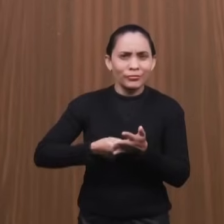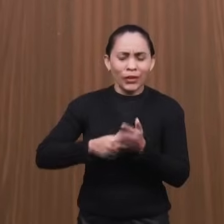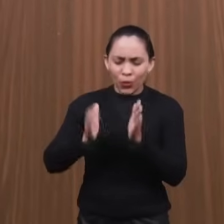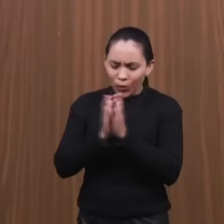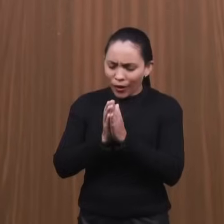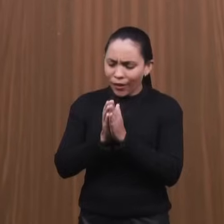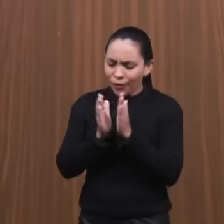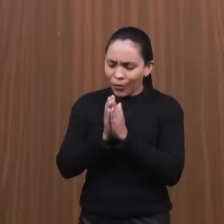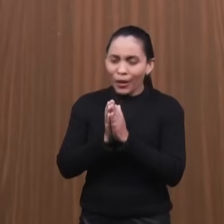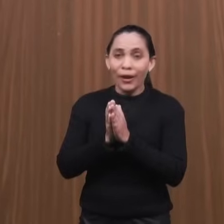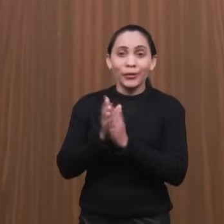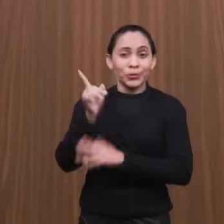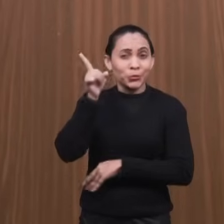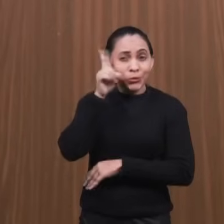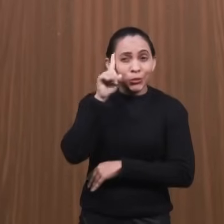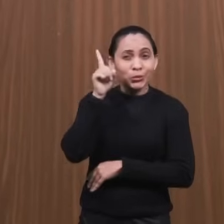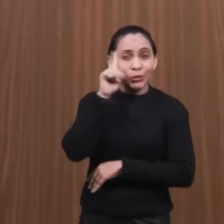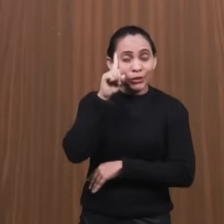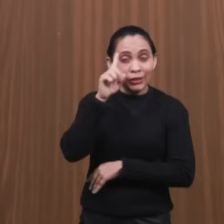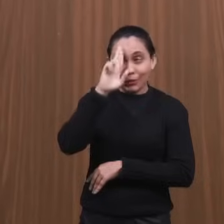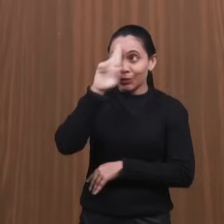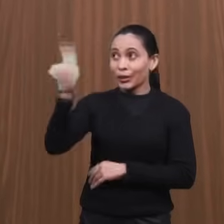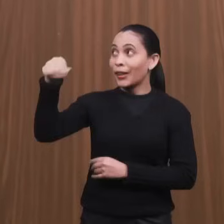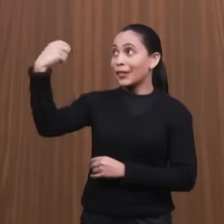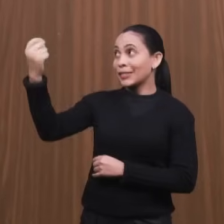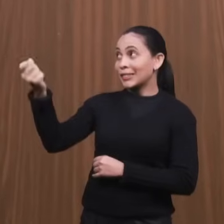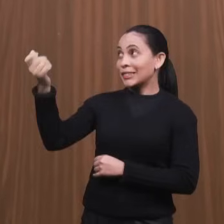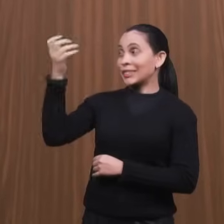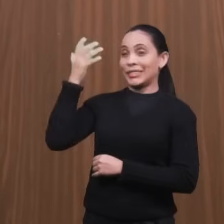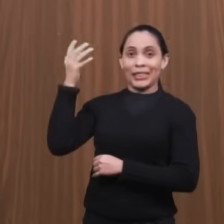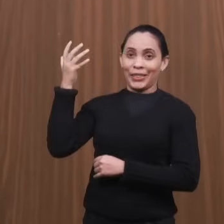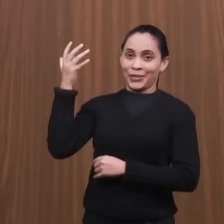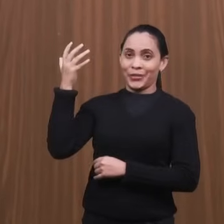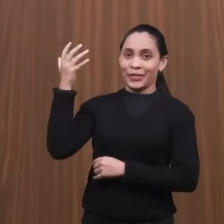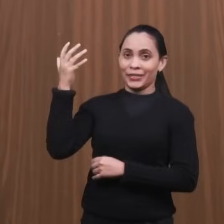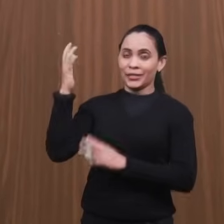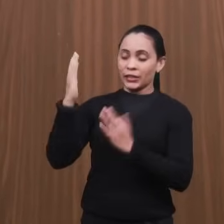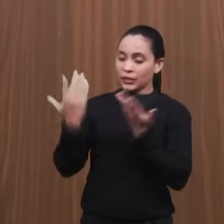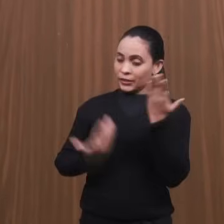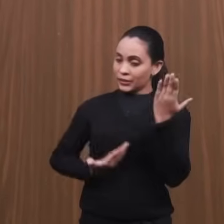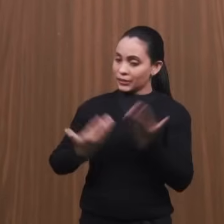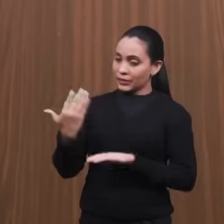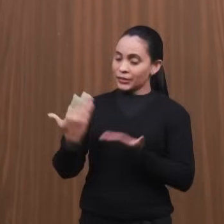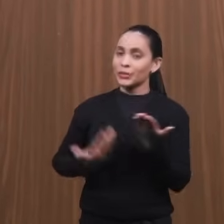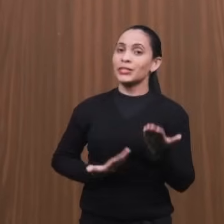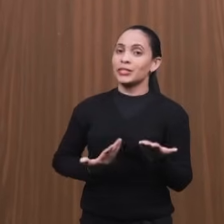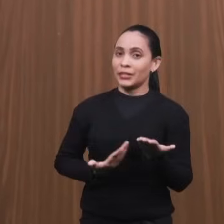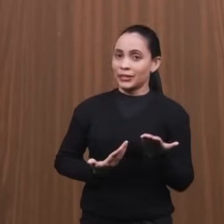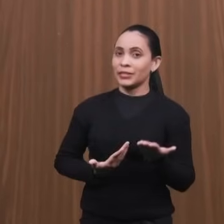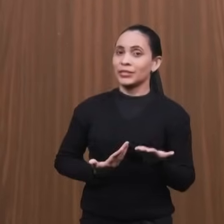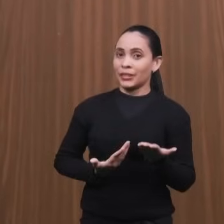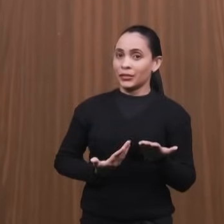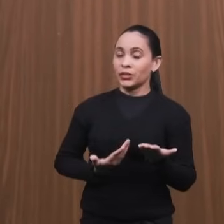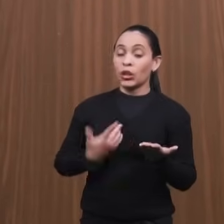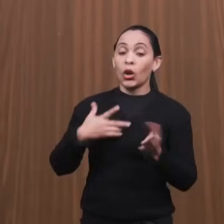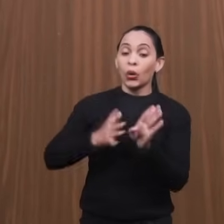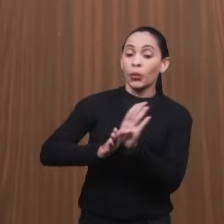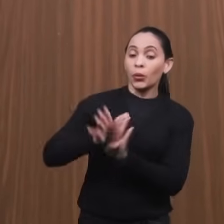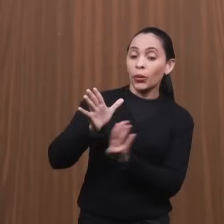para que a cada dia o Senhor esteja se revelando no meio da sua igreja. Para quê?